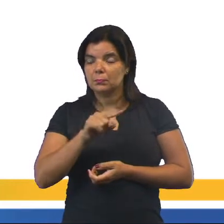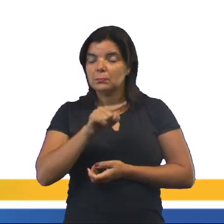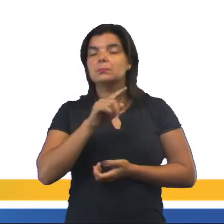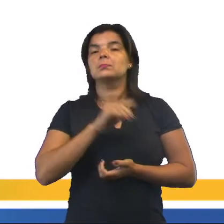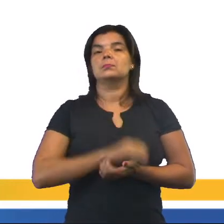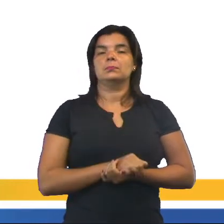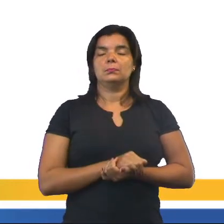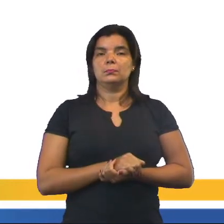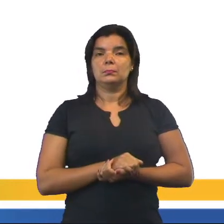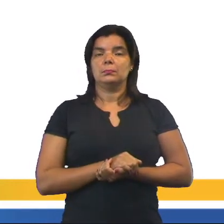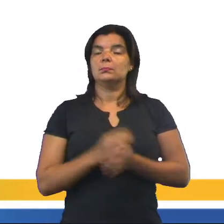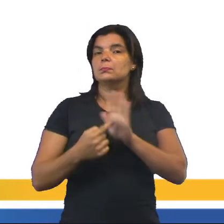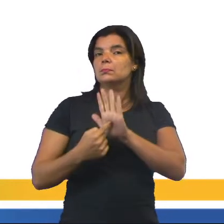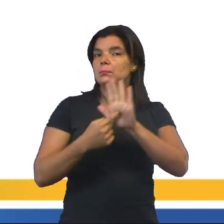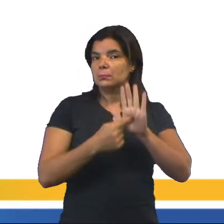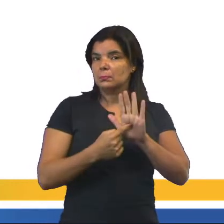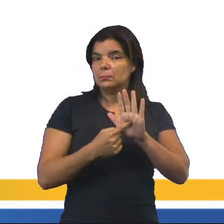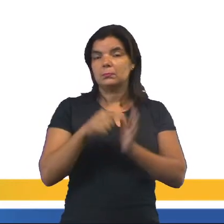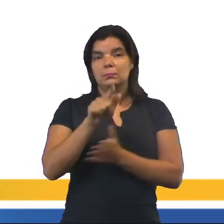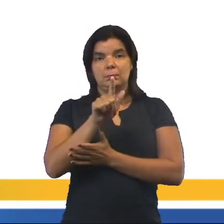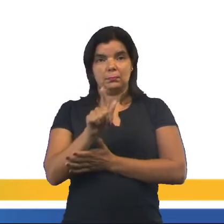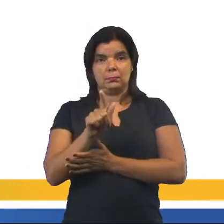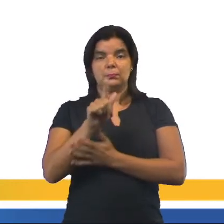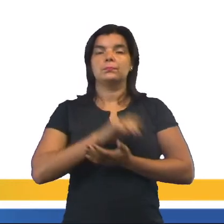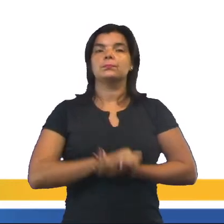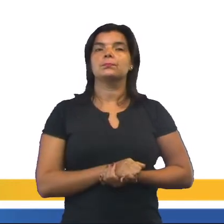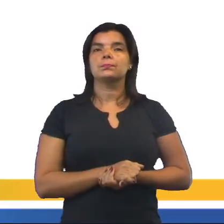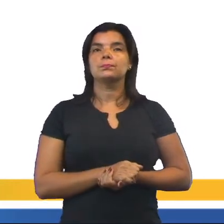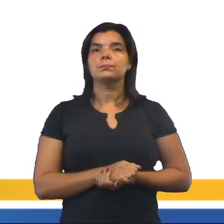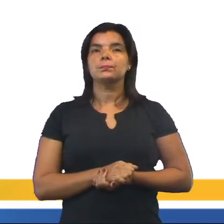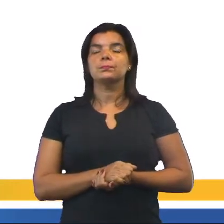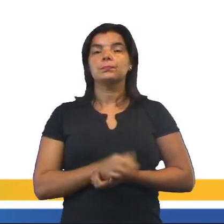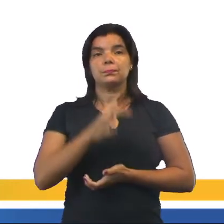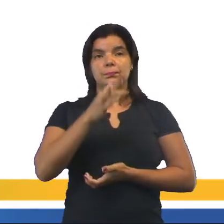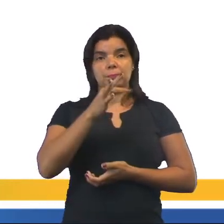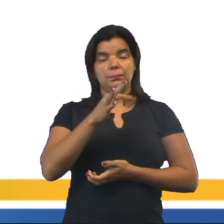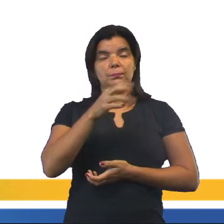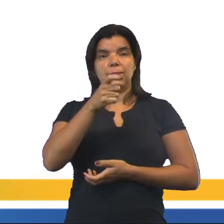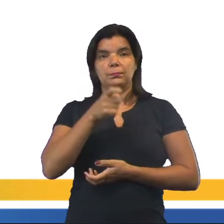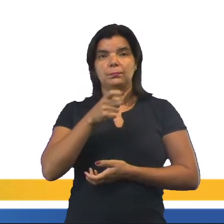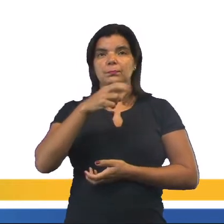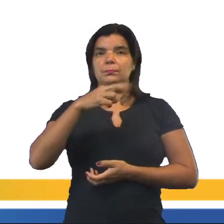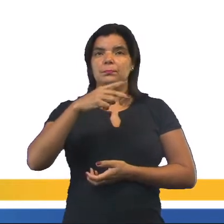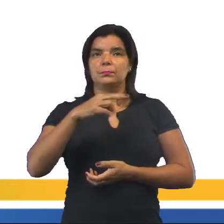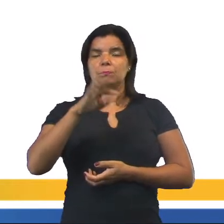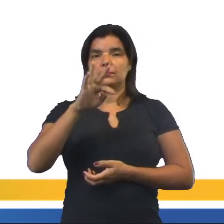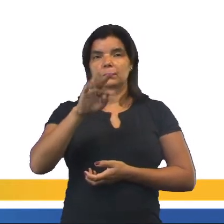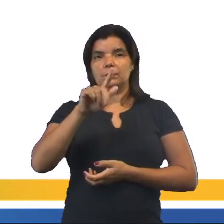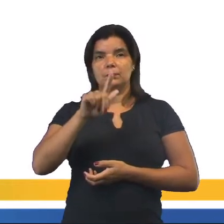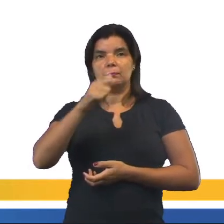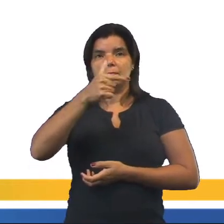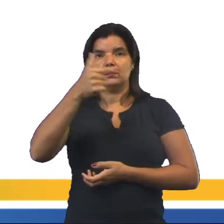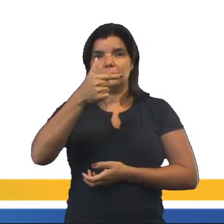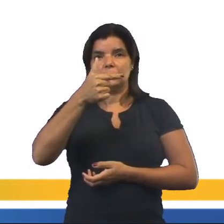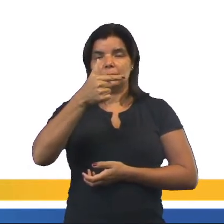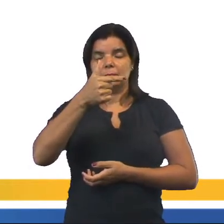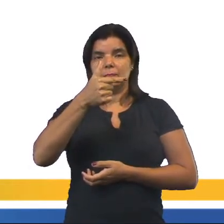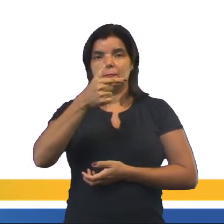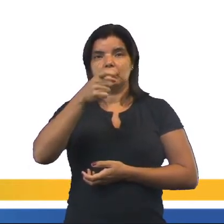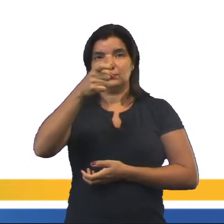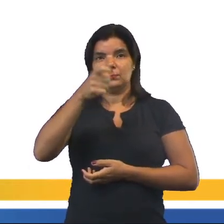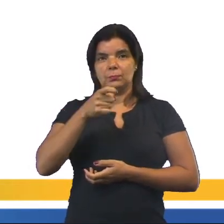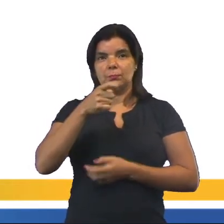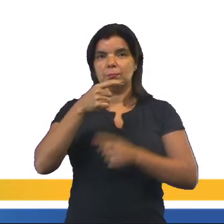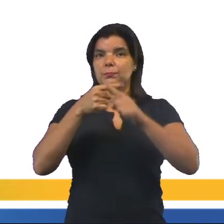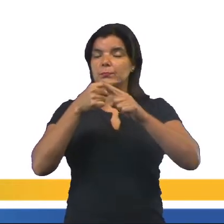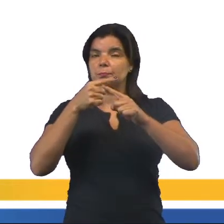Geratriz é o que representa essa letra G. Então vamos lá. O f de x é igual a tangente ao